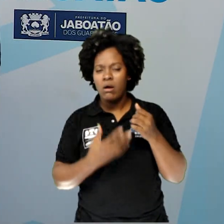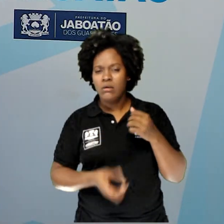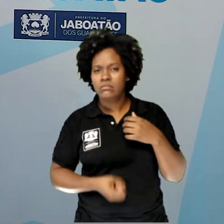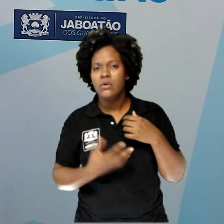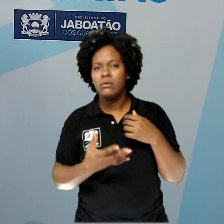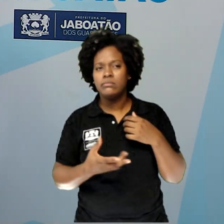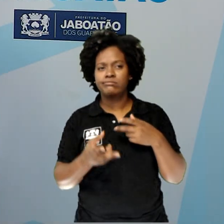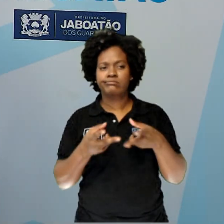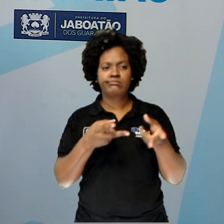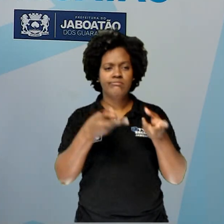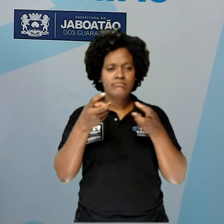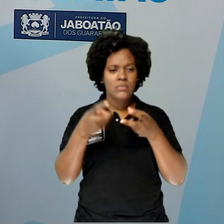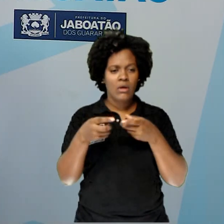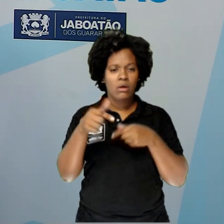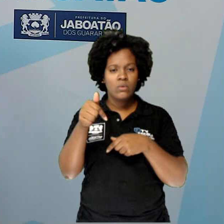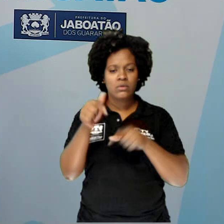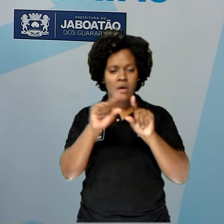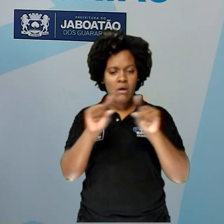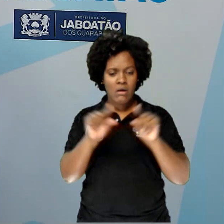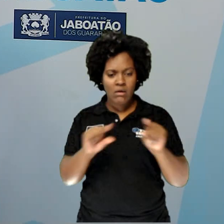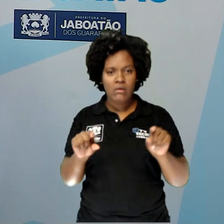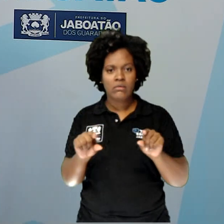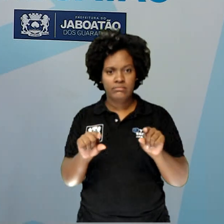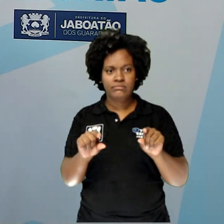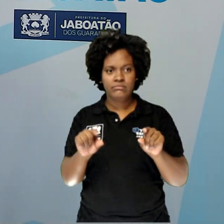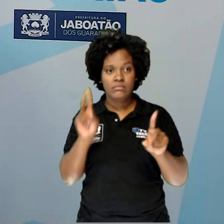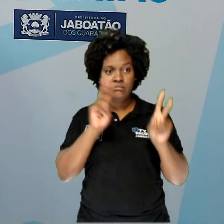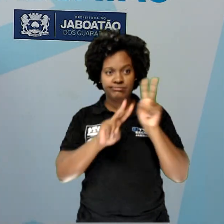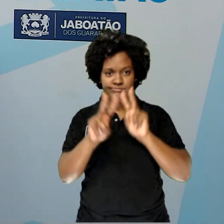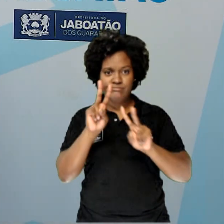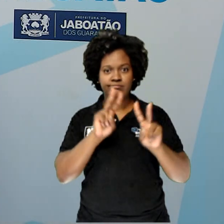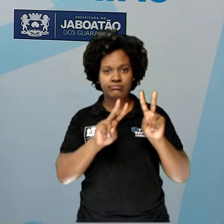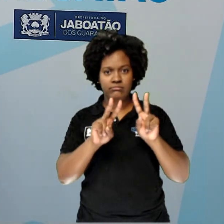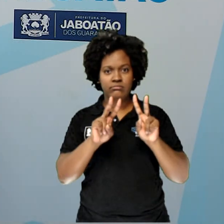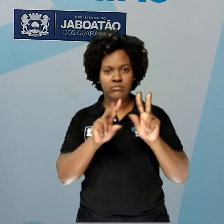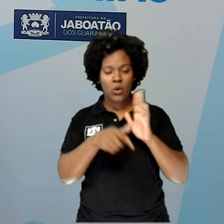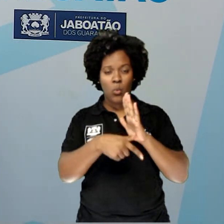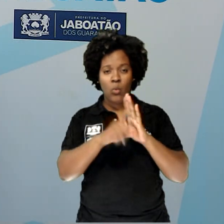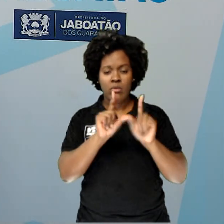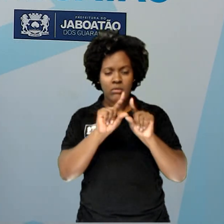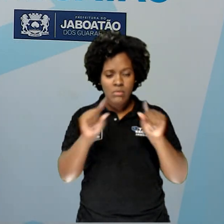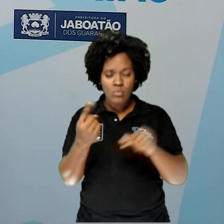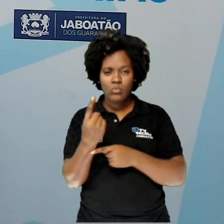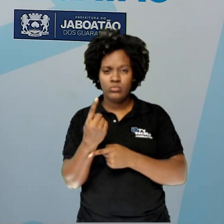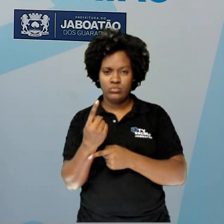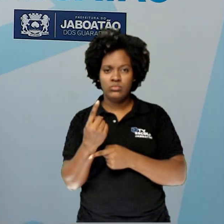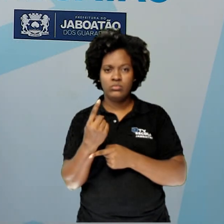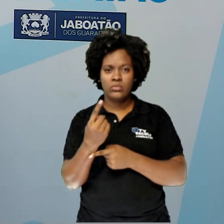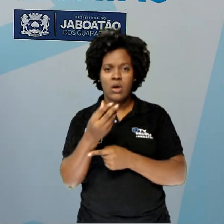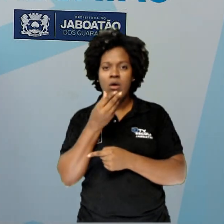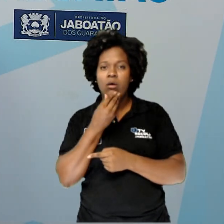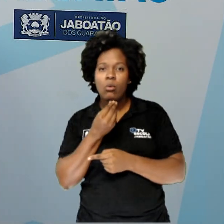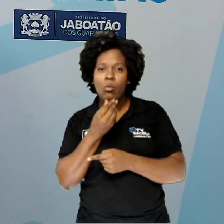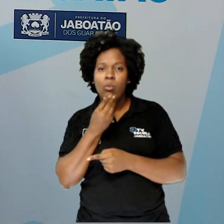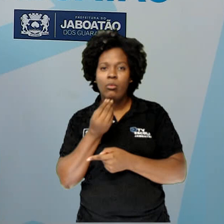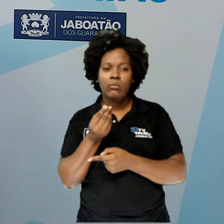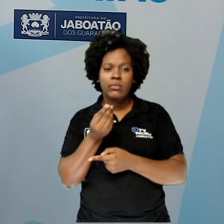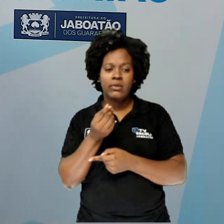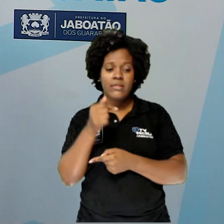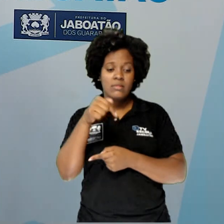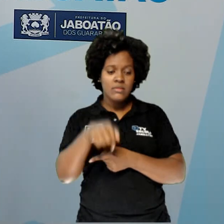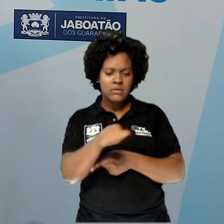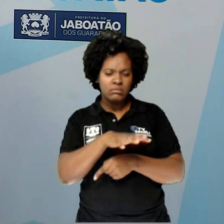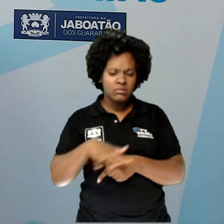vai ver o sétimo verso bem aqui. Então, dá uma olhada. Vou voltar um verso só, tá? O homem que nesta